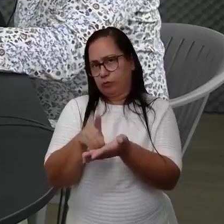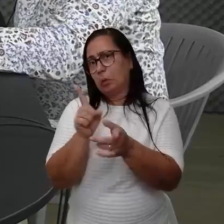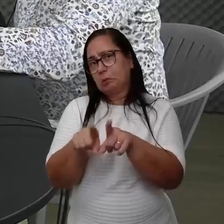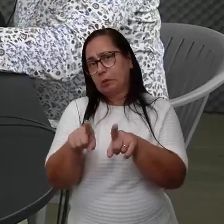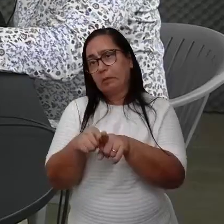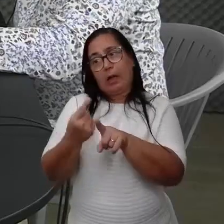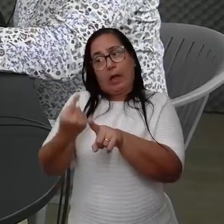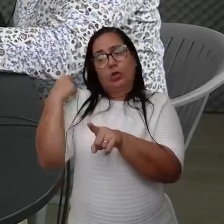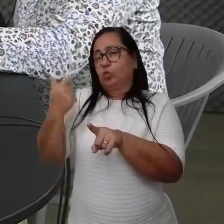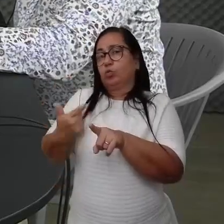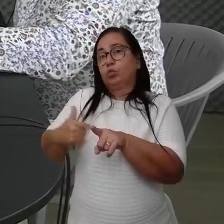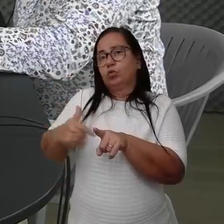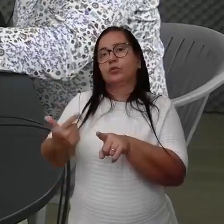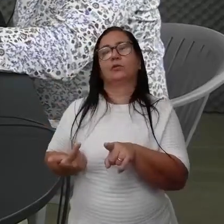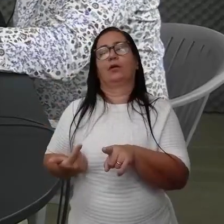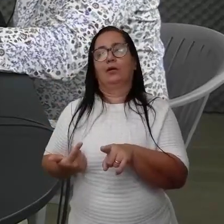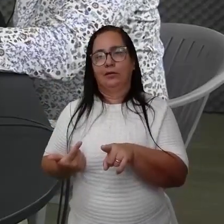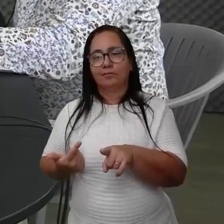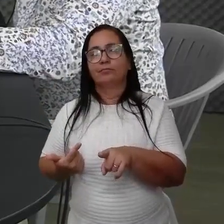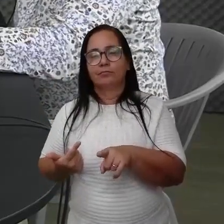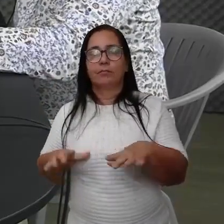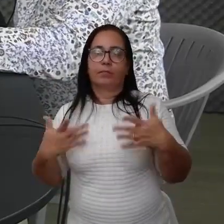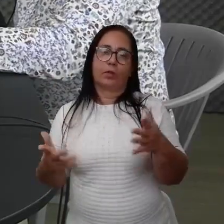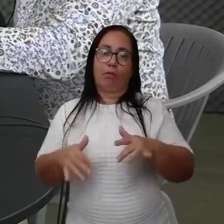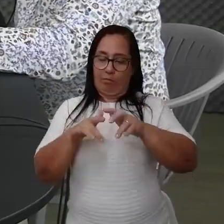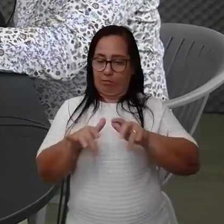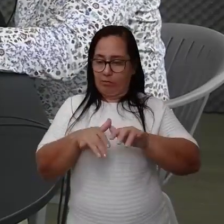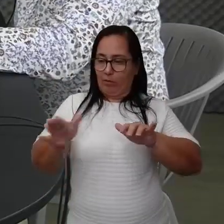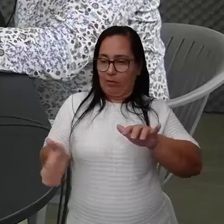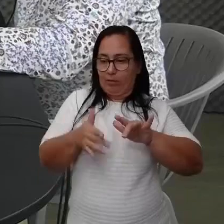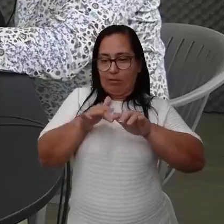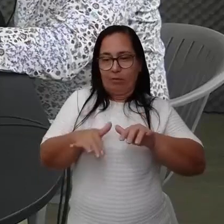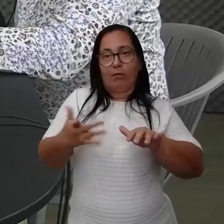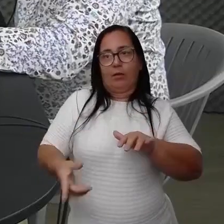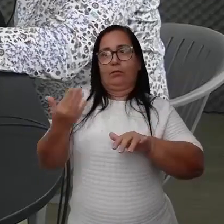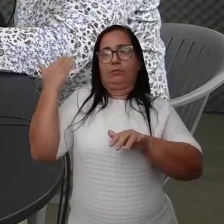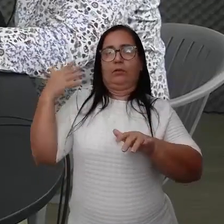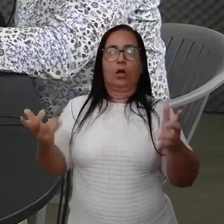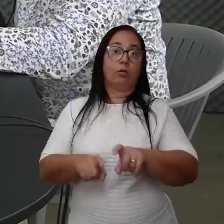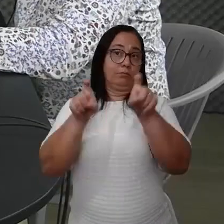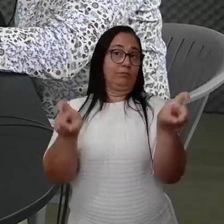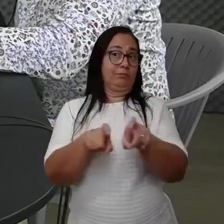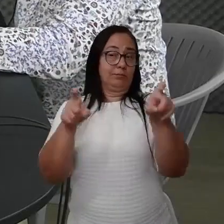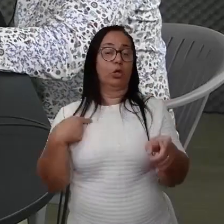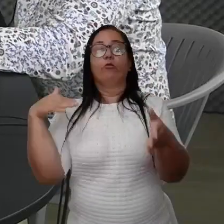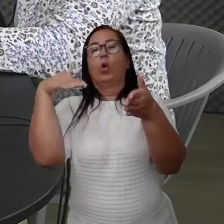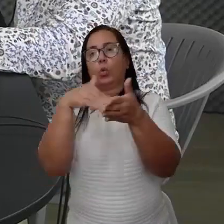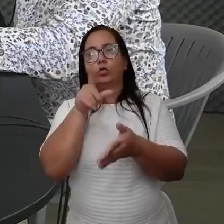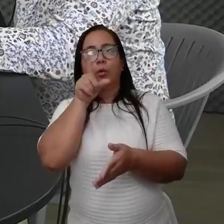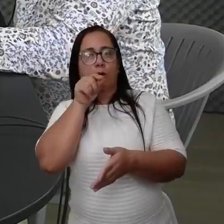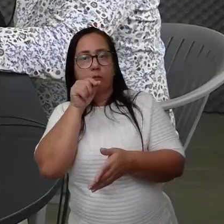não tive, você não Perfeito. teve. Eu estudei falava, com a gente não... máquina de datilografia. Eu fui a última turma, também. última turma da Unicap com máquina